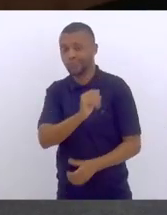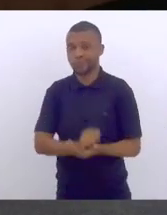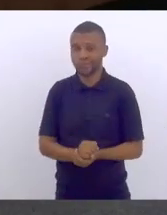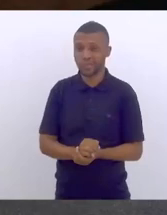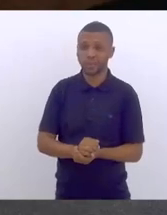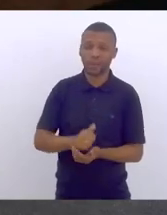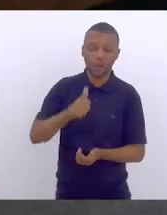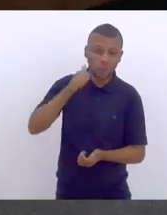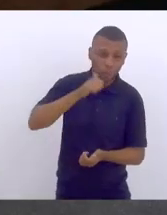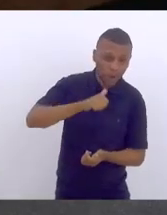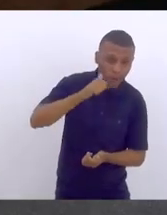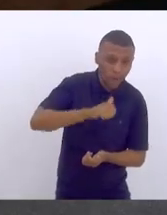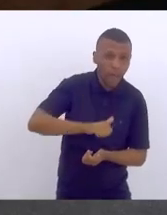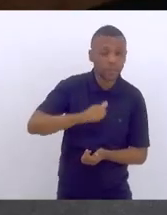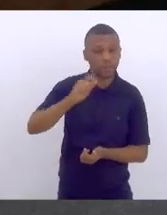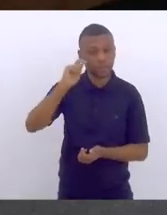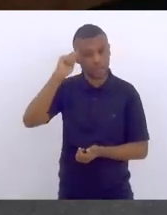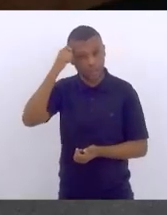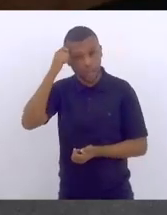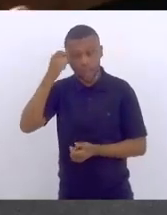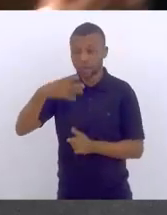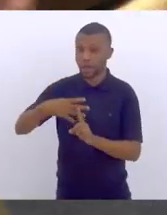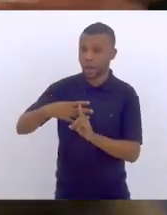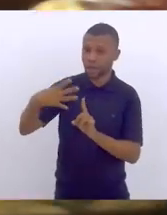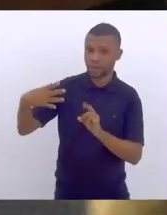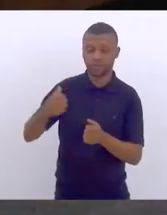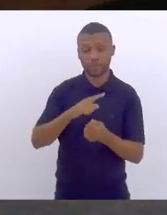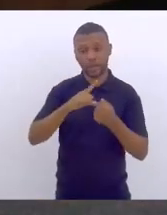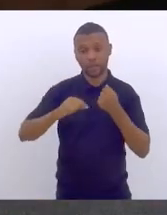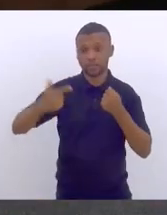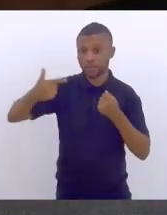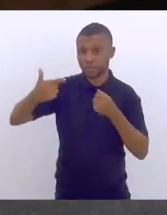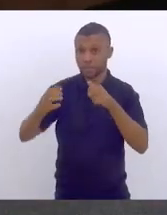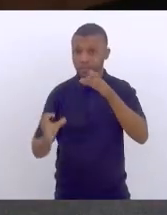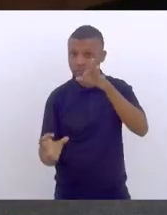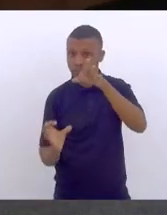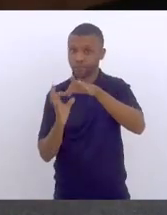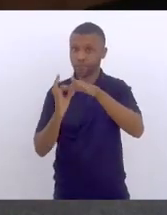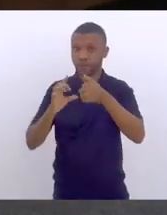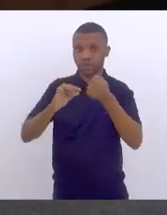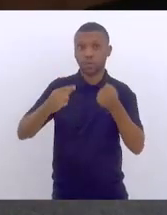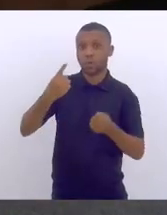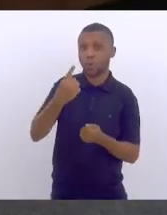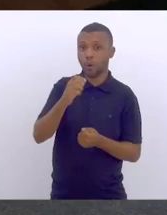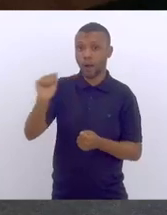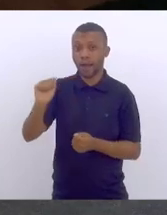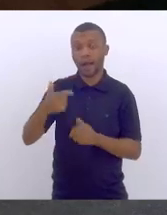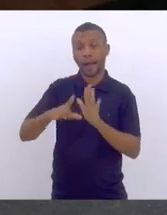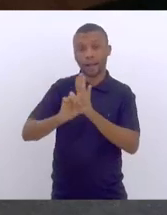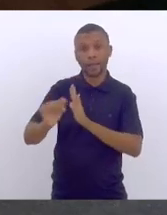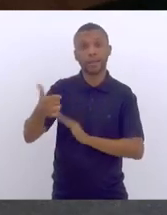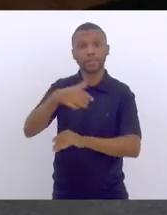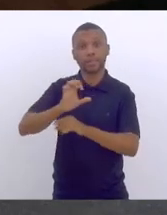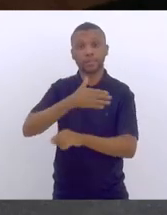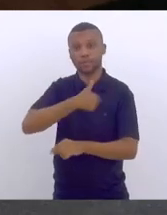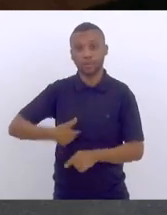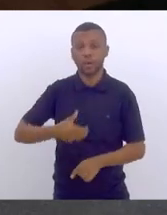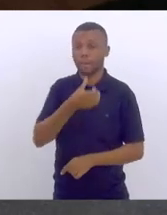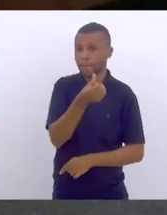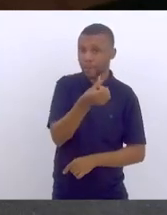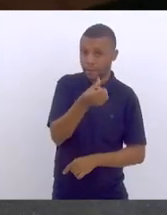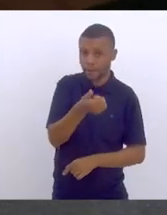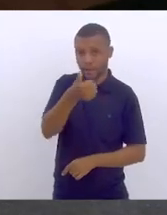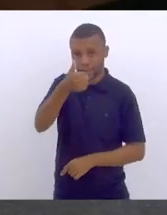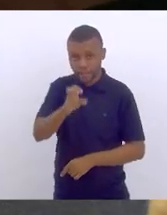LGBTQ. Artigo 2º. Acrescente-se ao artigo 1A, a Lei Estadual 6615, de